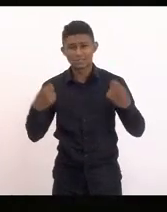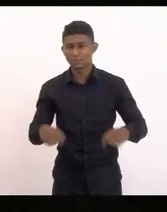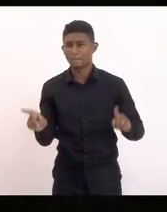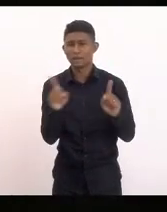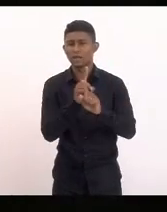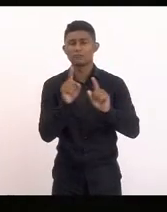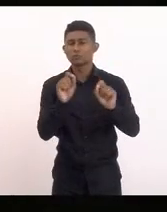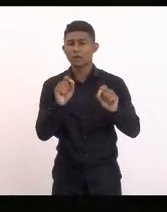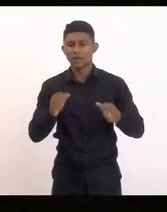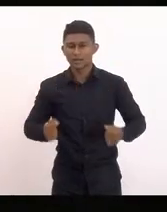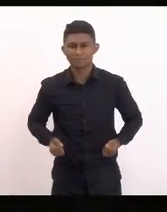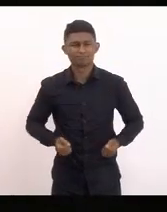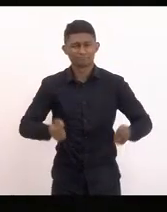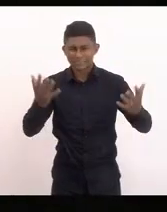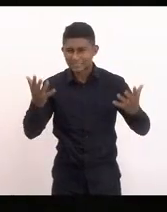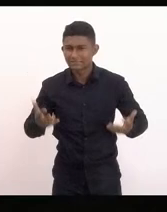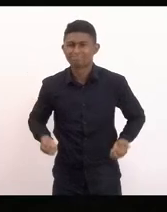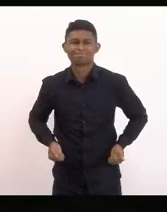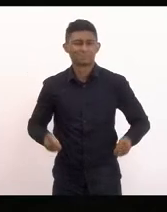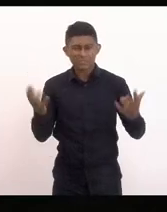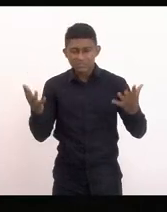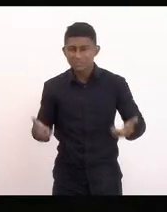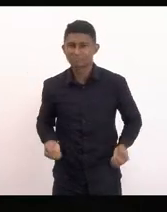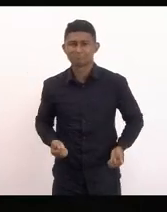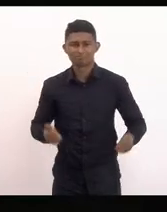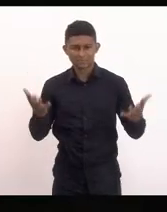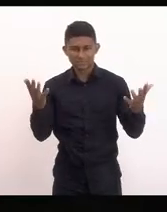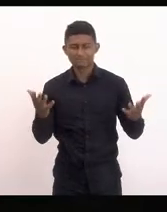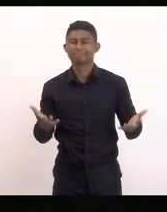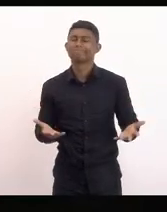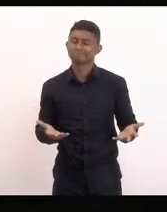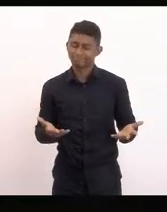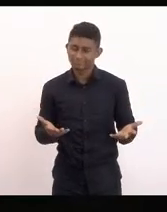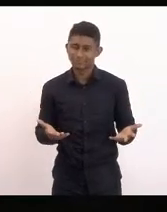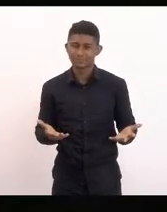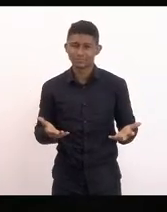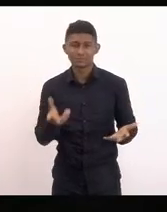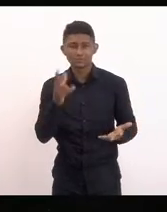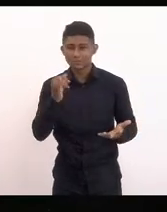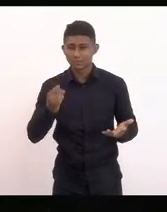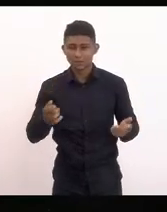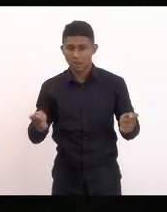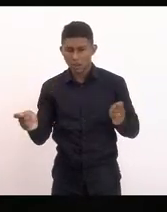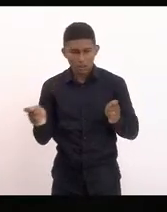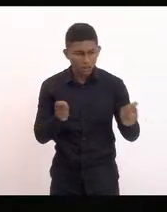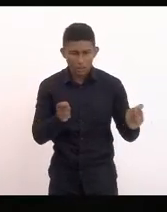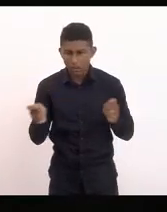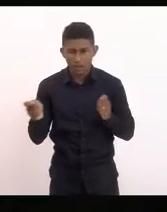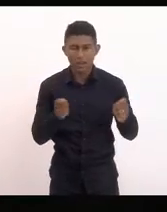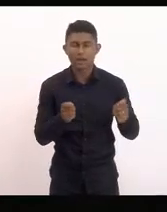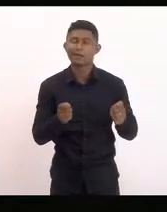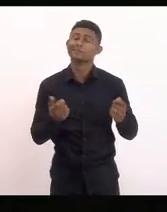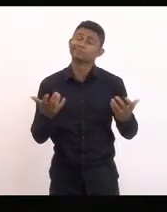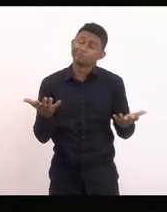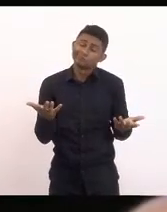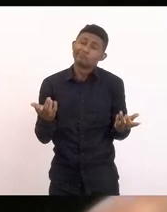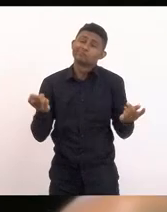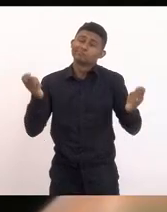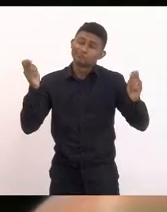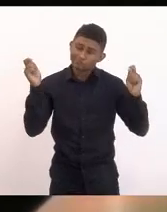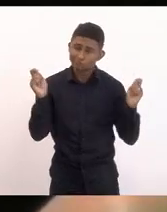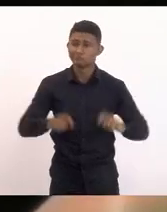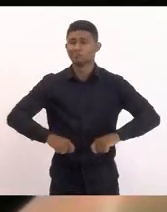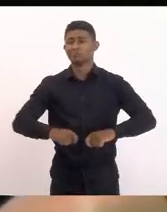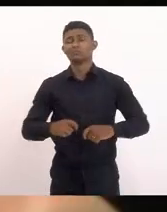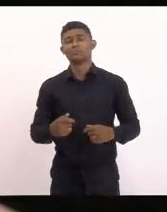gastar esses valores e, com isso, sem dúvida nenhuma, nós poderíamos ter, se não